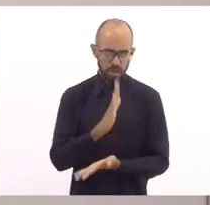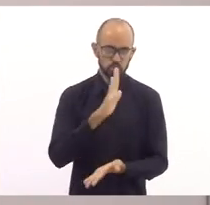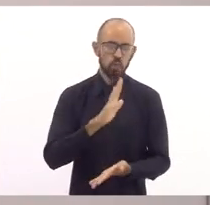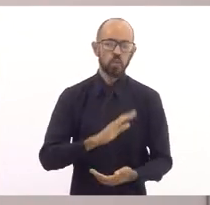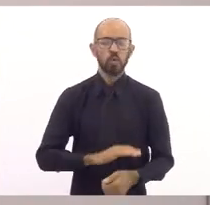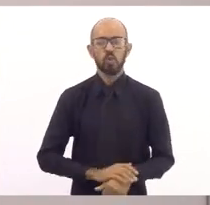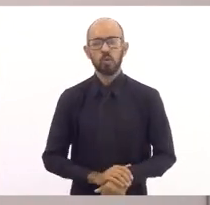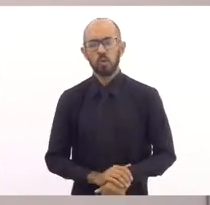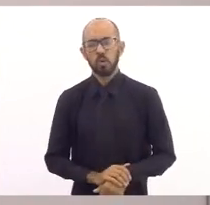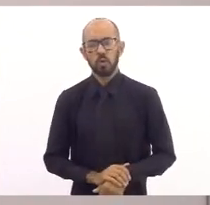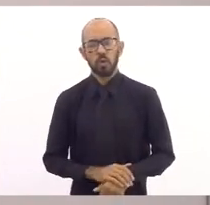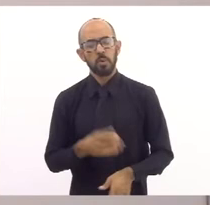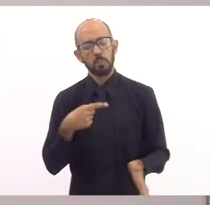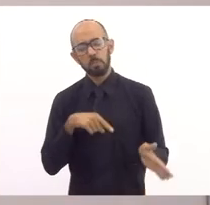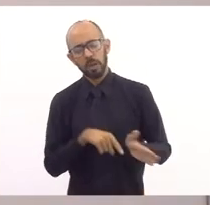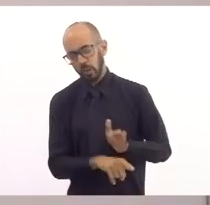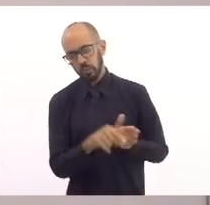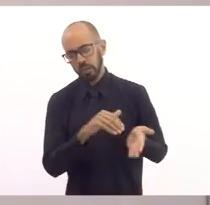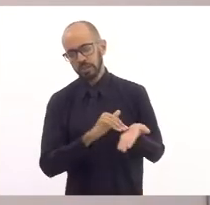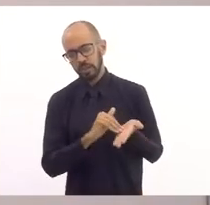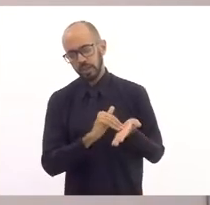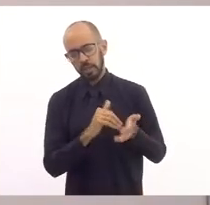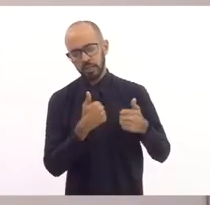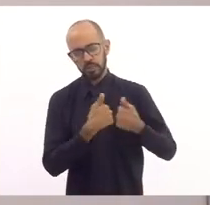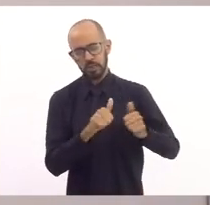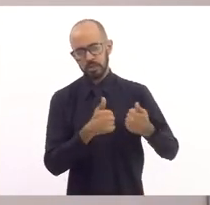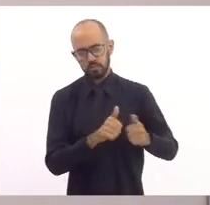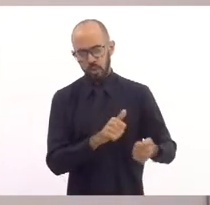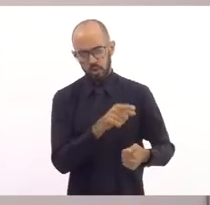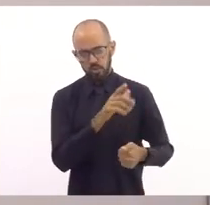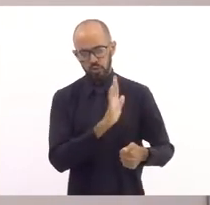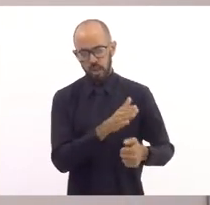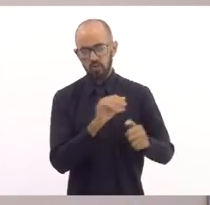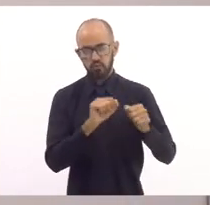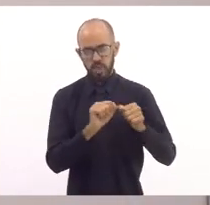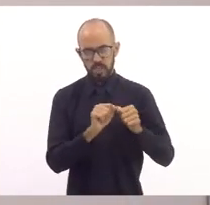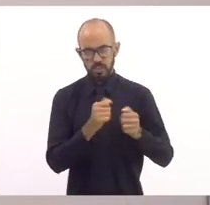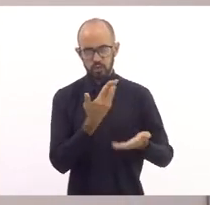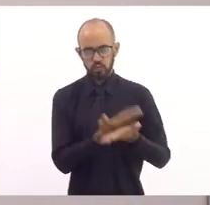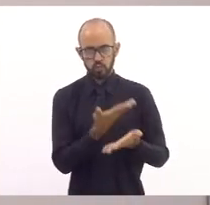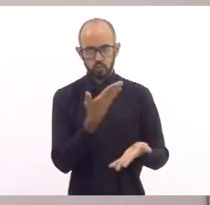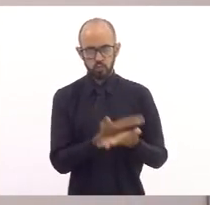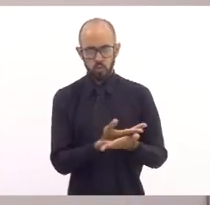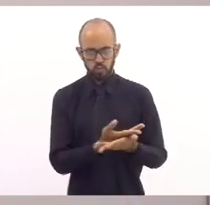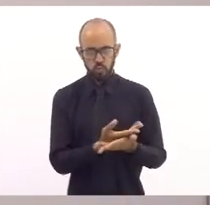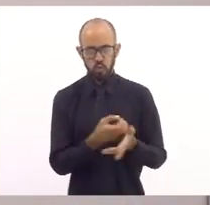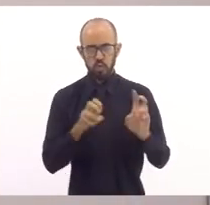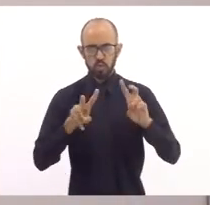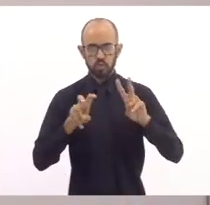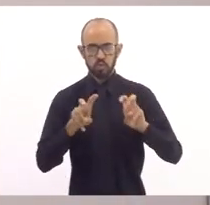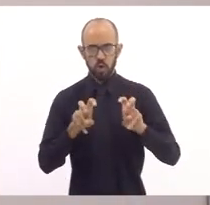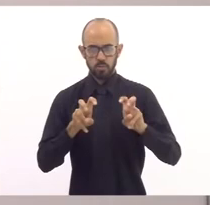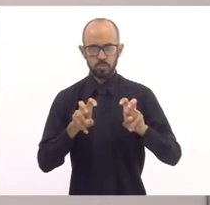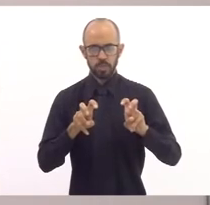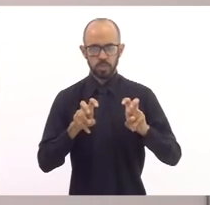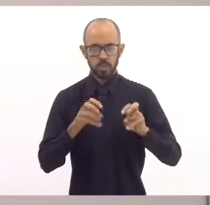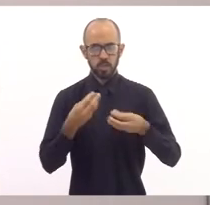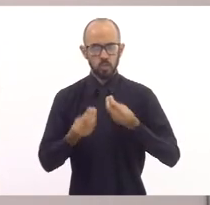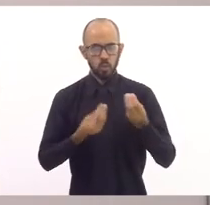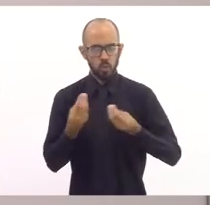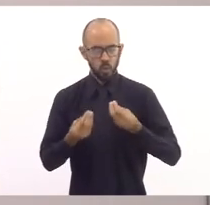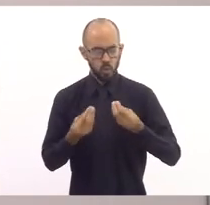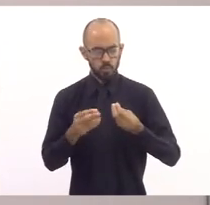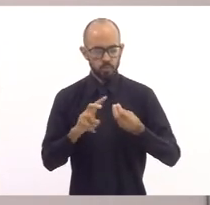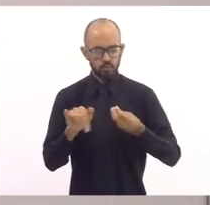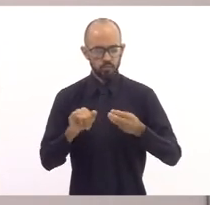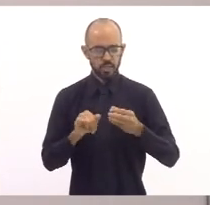A Secretaria de Transporte fez algum estudo sobre como deverá ser